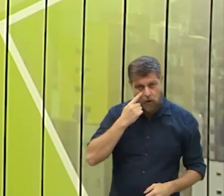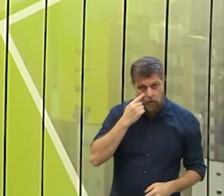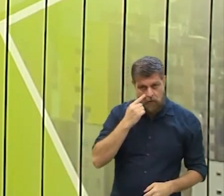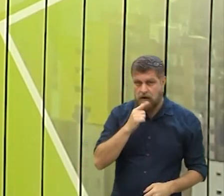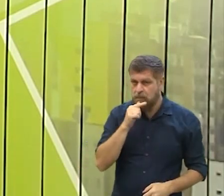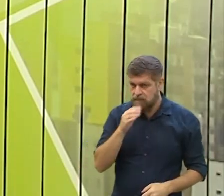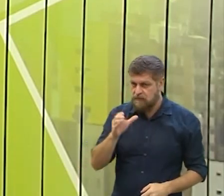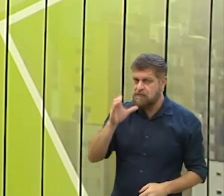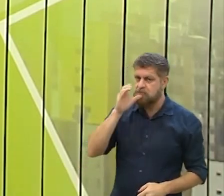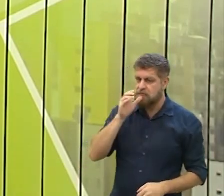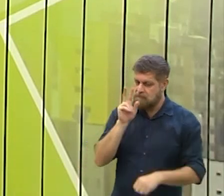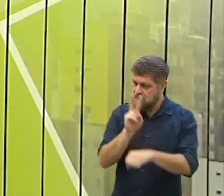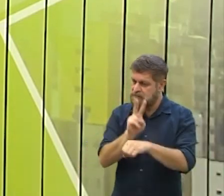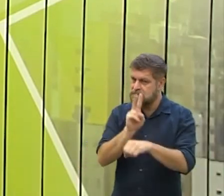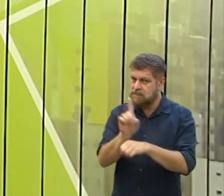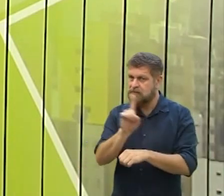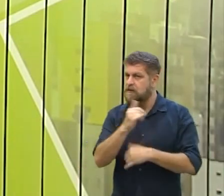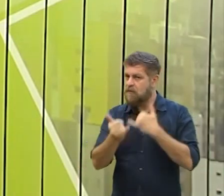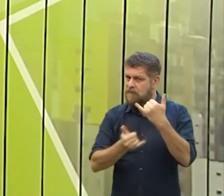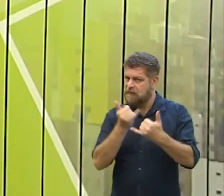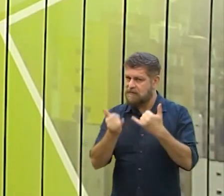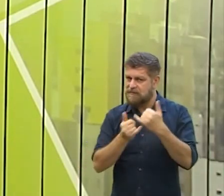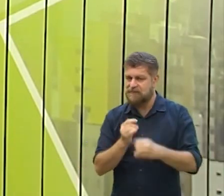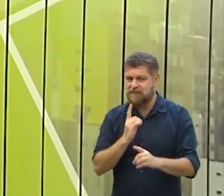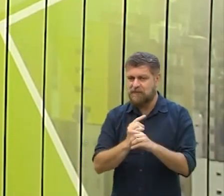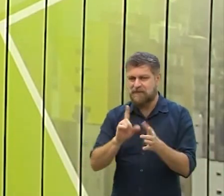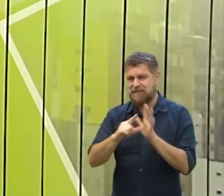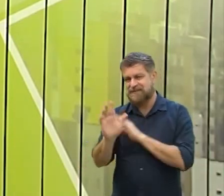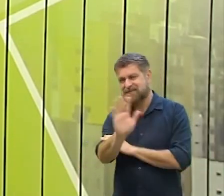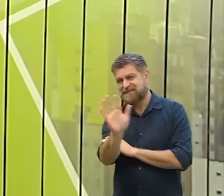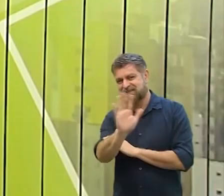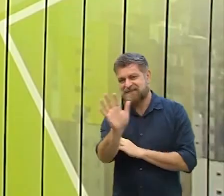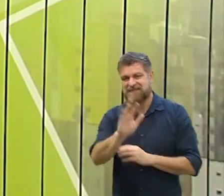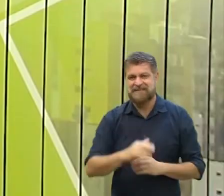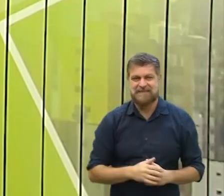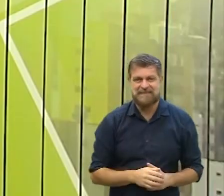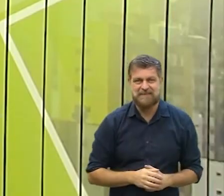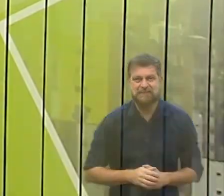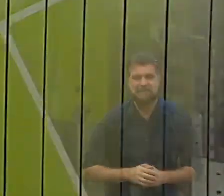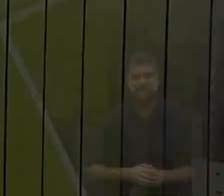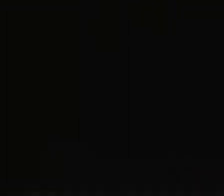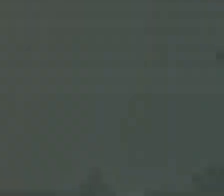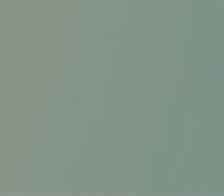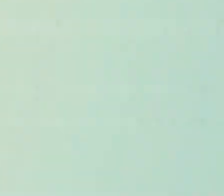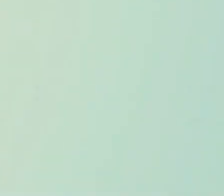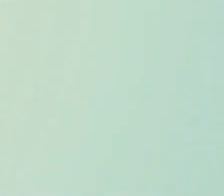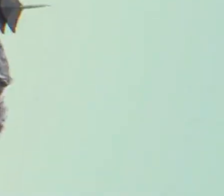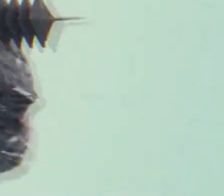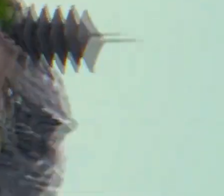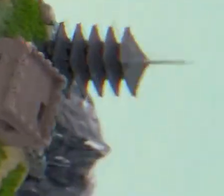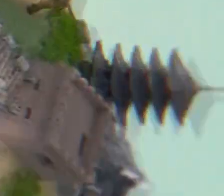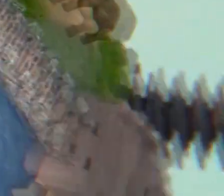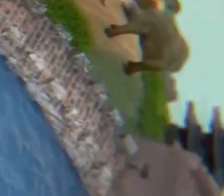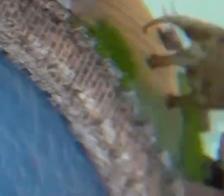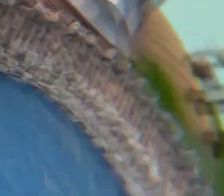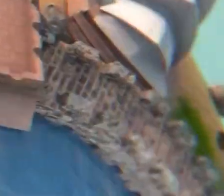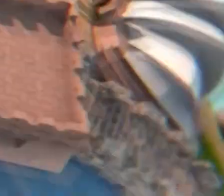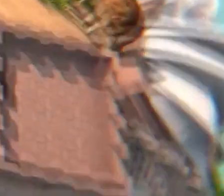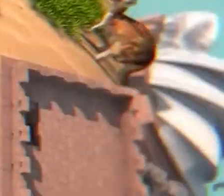E muita água e se cuide, que isso não é brincadeira não. Até a próxima. Tchau.